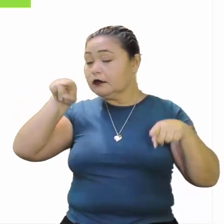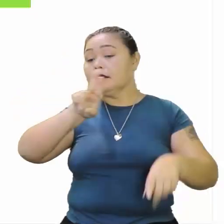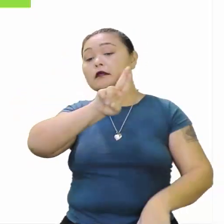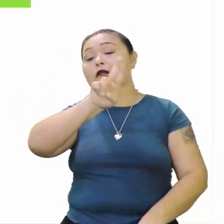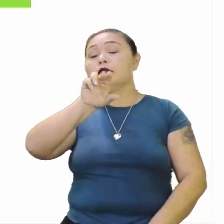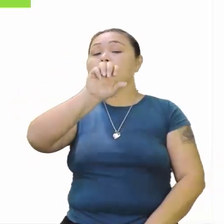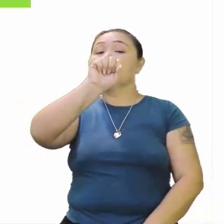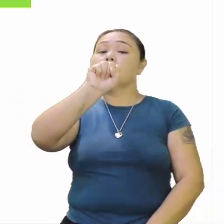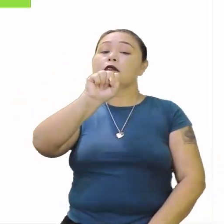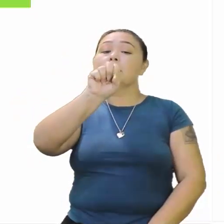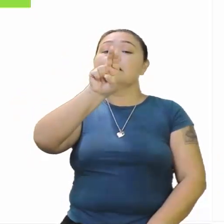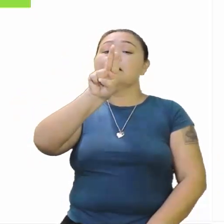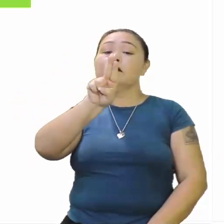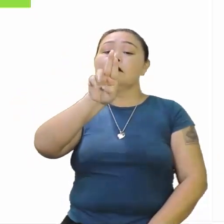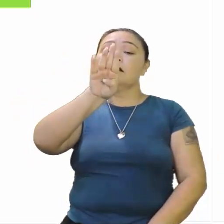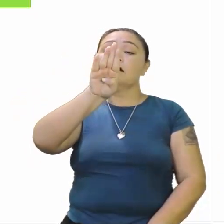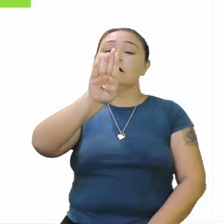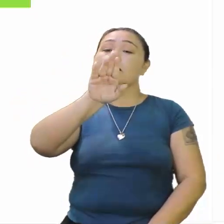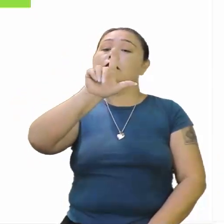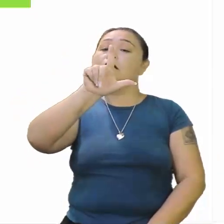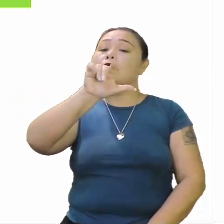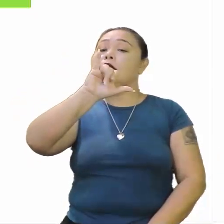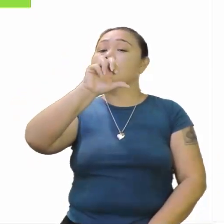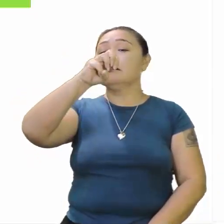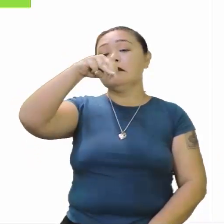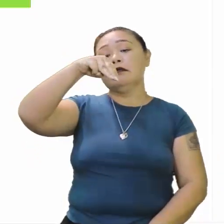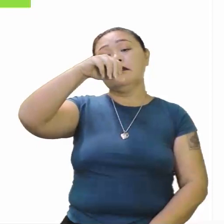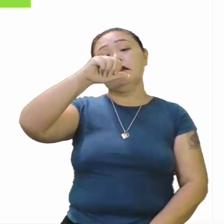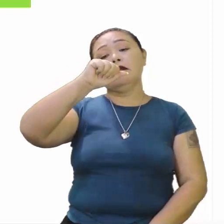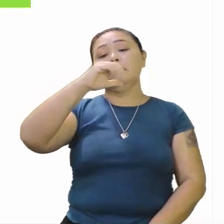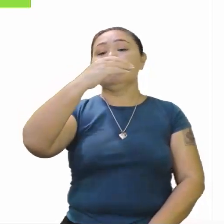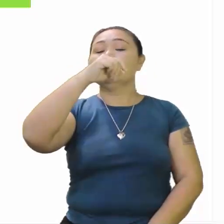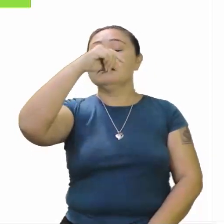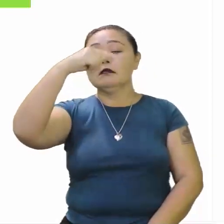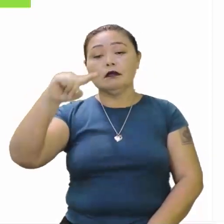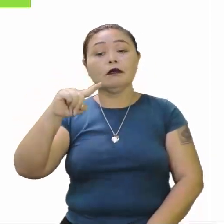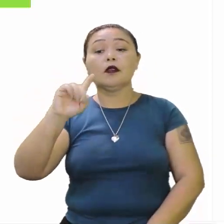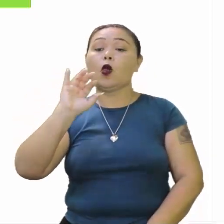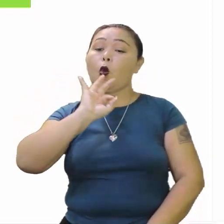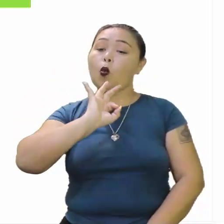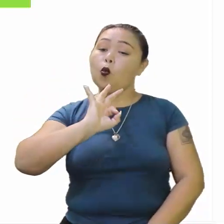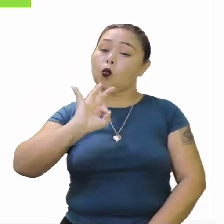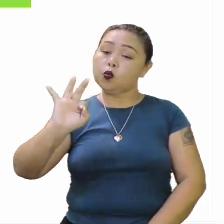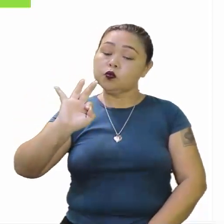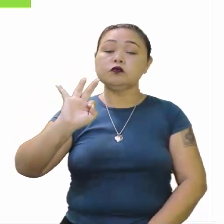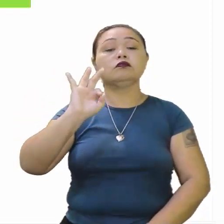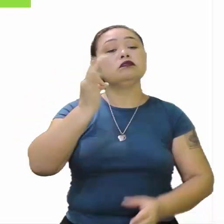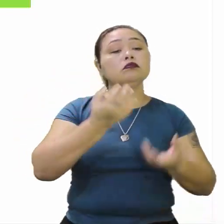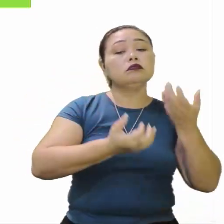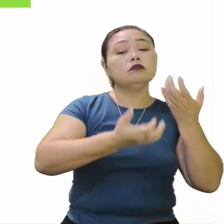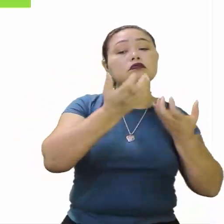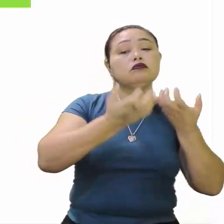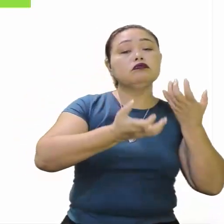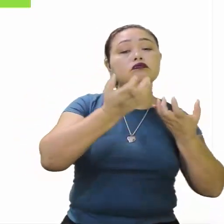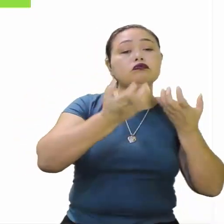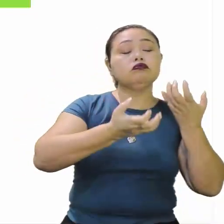chamamos de sublimação. Ótimo. Então, por aquecimento, nós